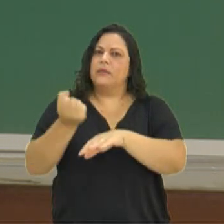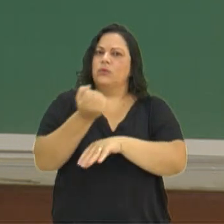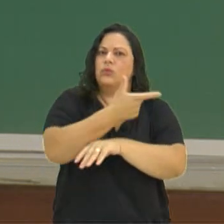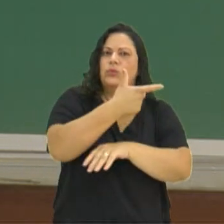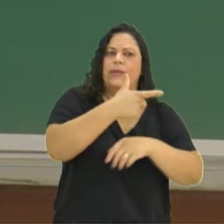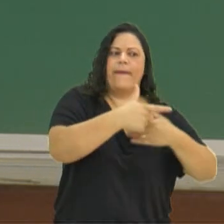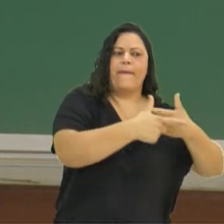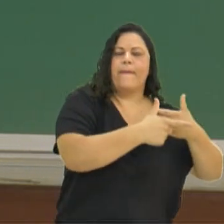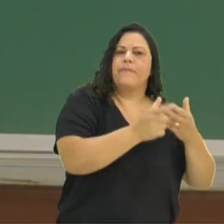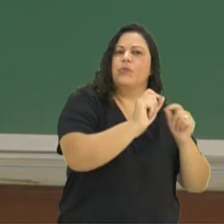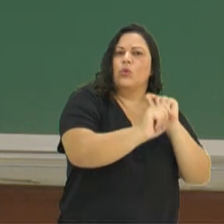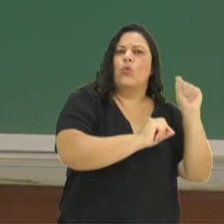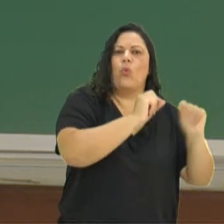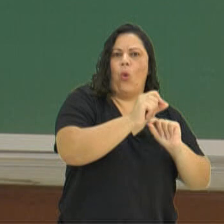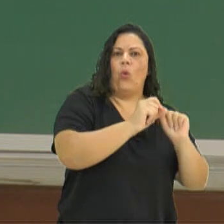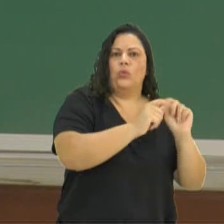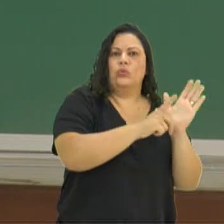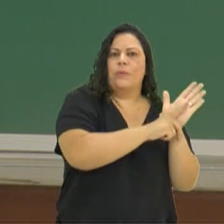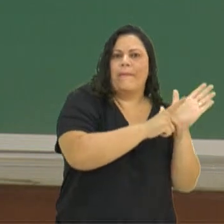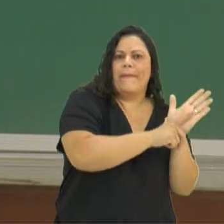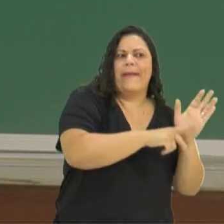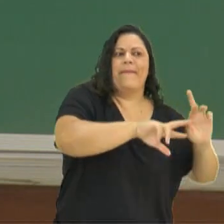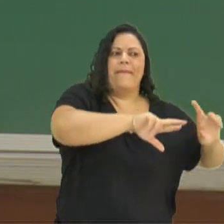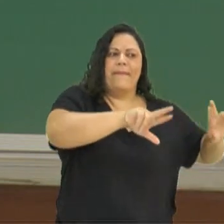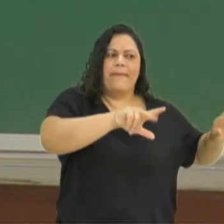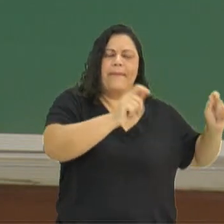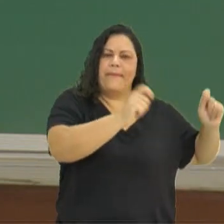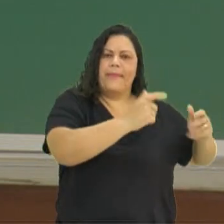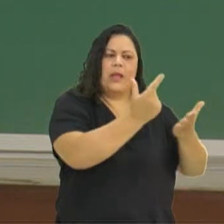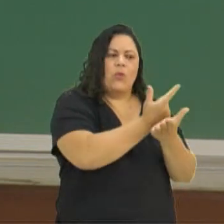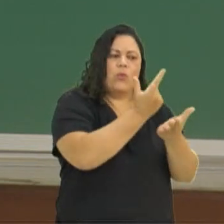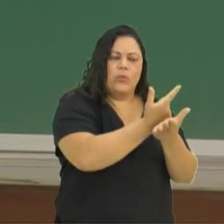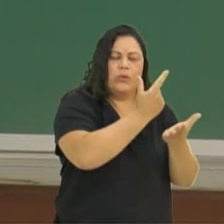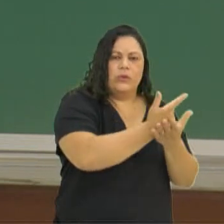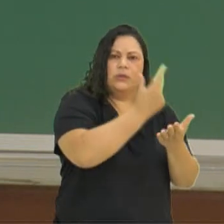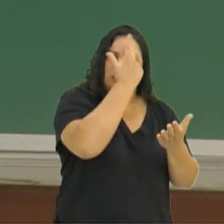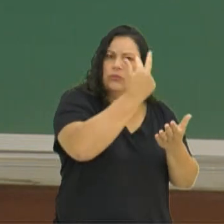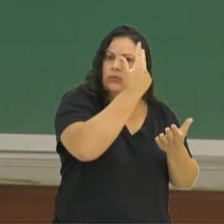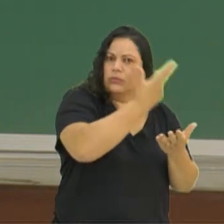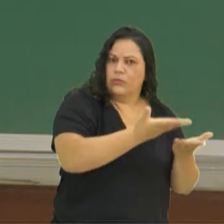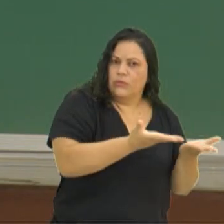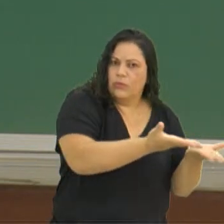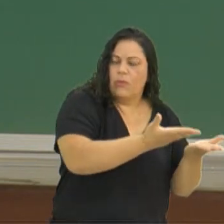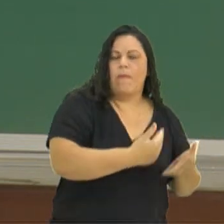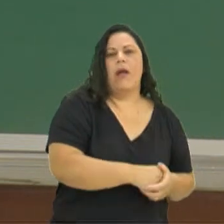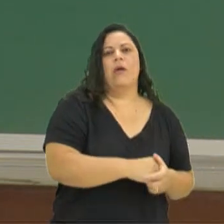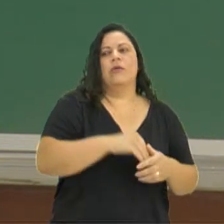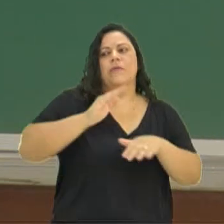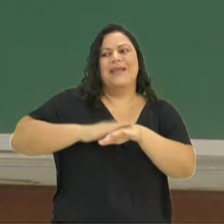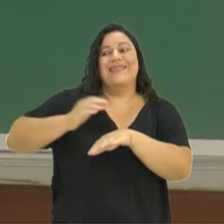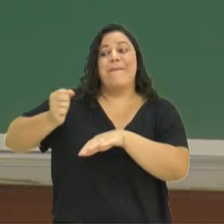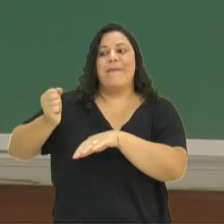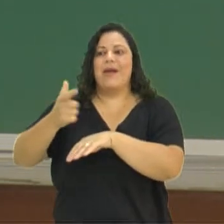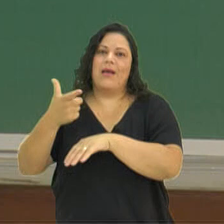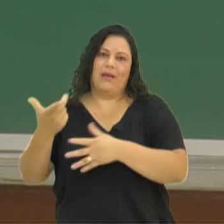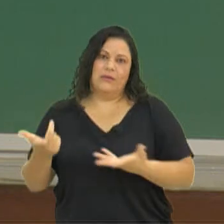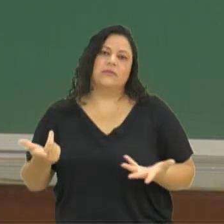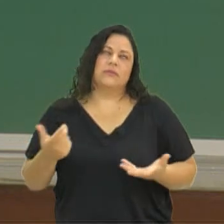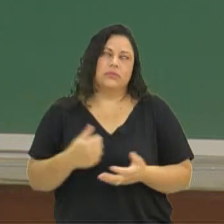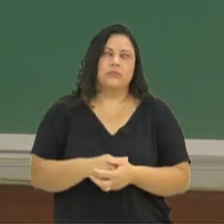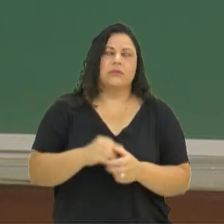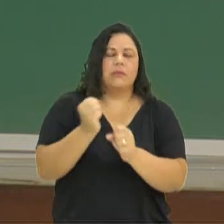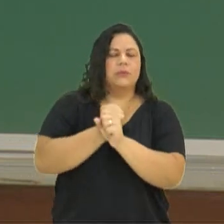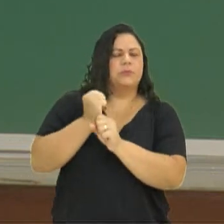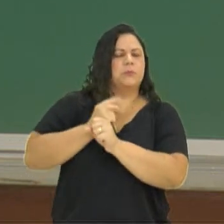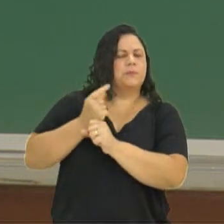leva em conta que nós enquanto empresa, né, eles vendem livros de capa dura desde